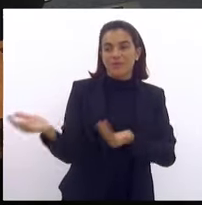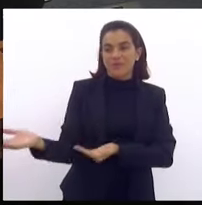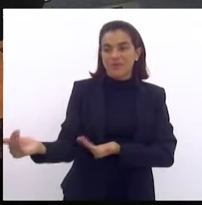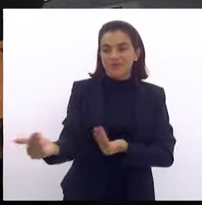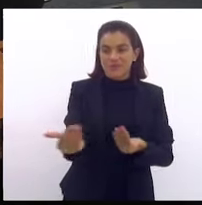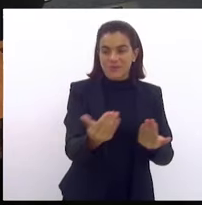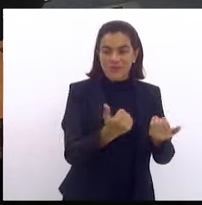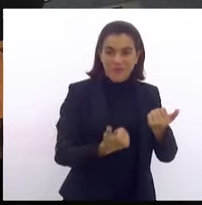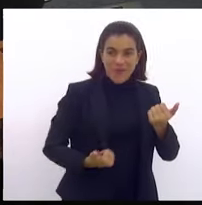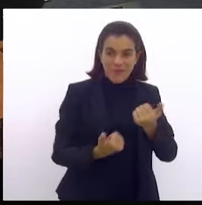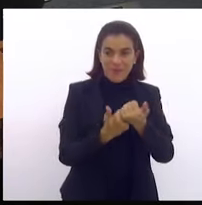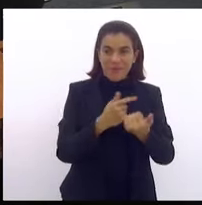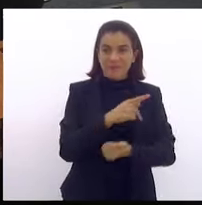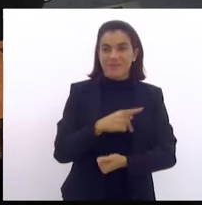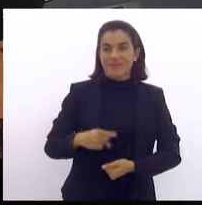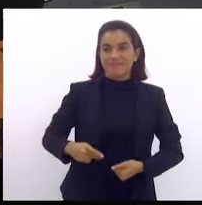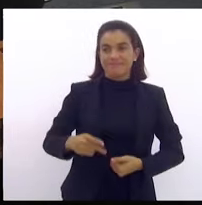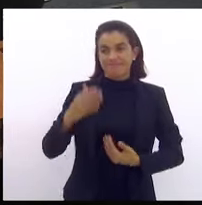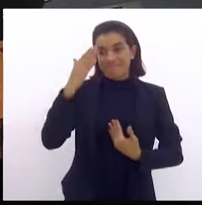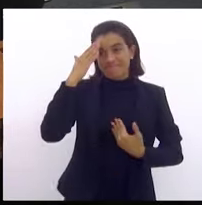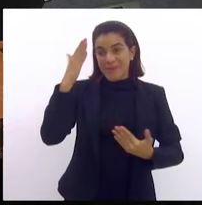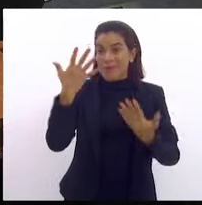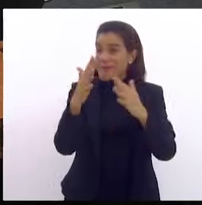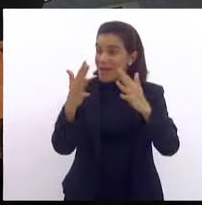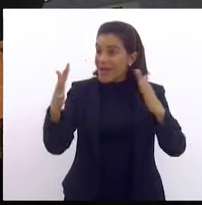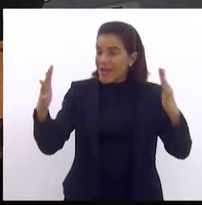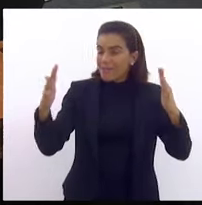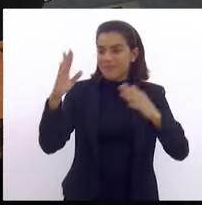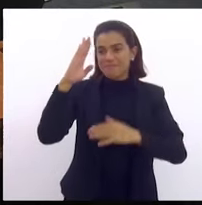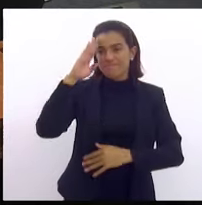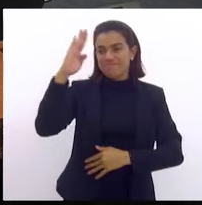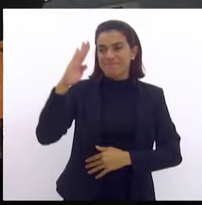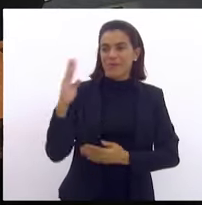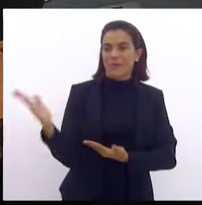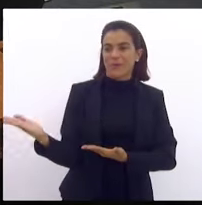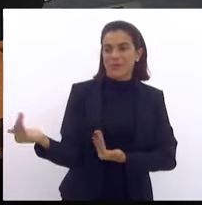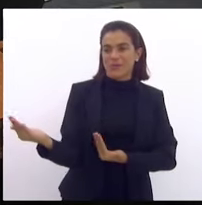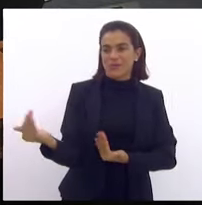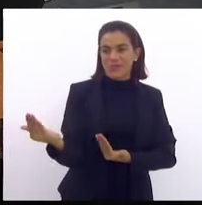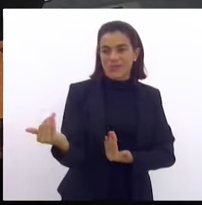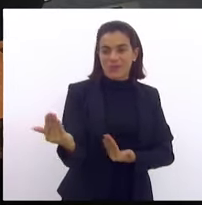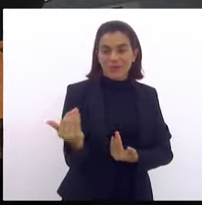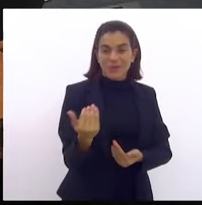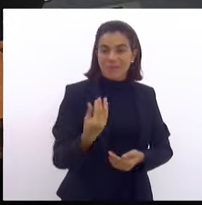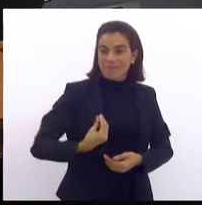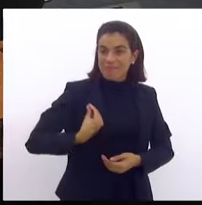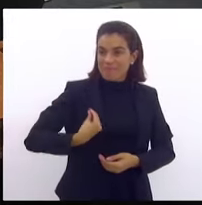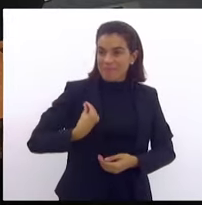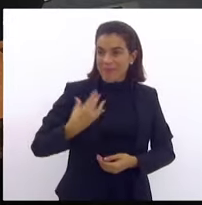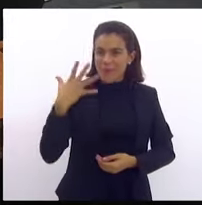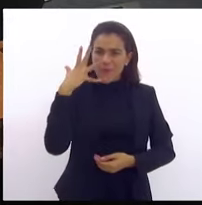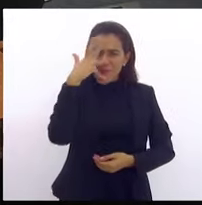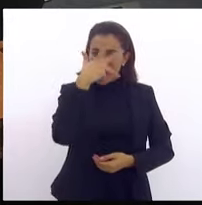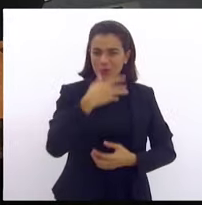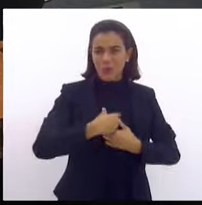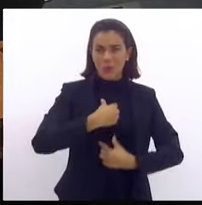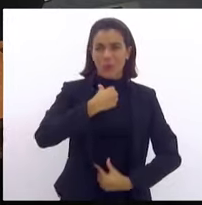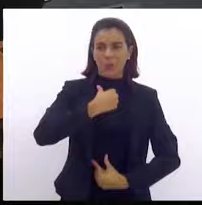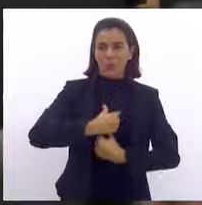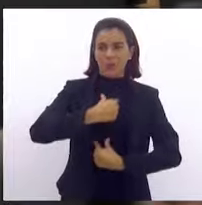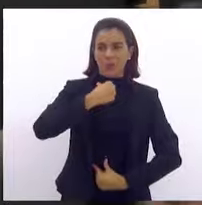todo o apoio ao presidente. Obrigado, e deputada. E parabenizo principalmente a esses jovens que estão aqui, bonitos, de